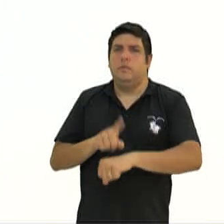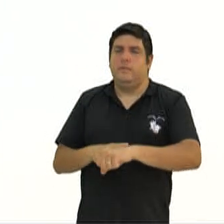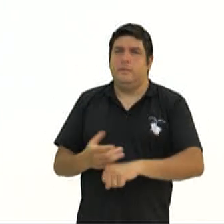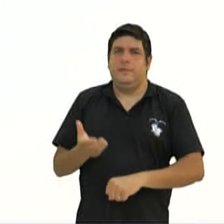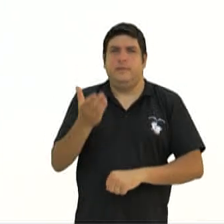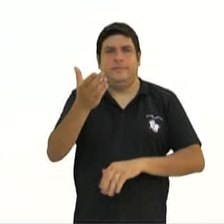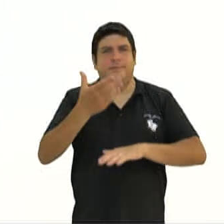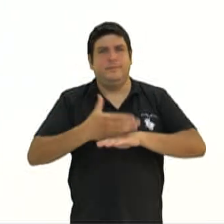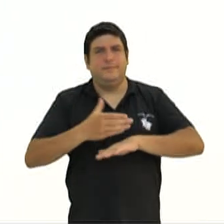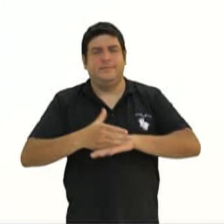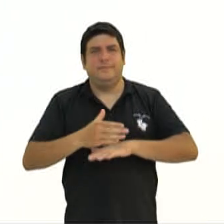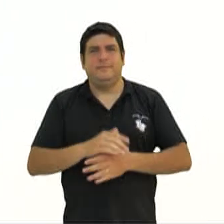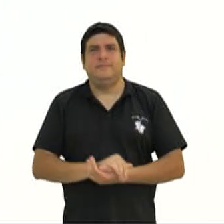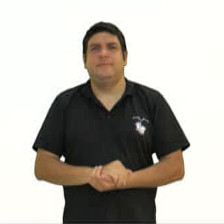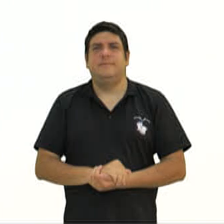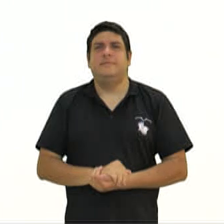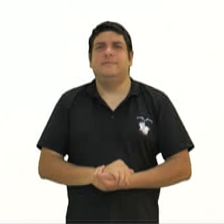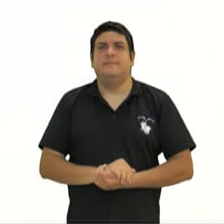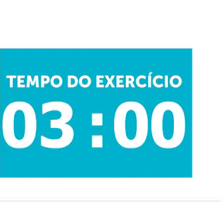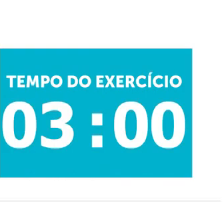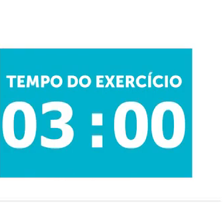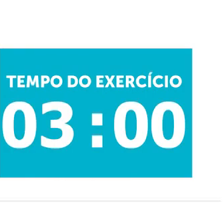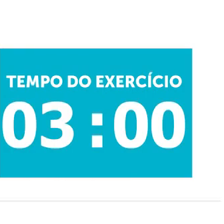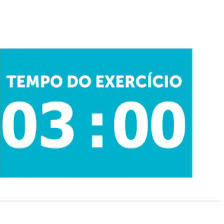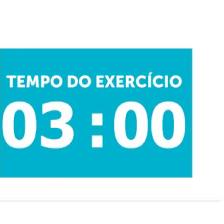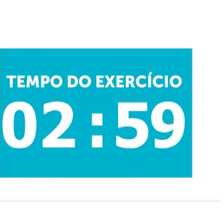para vocês poderem fazer a atividade. Já já eu volto.